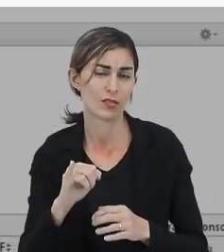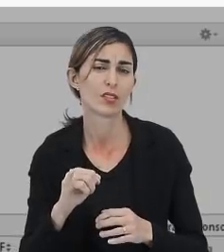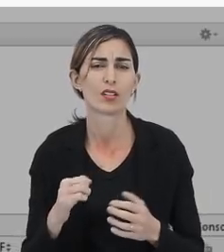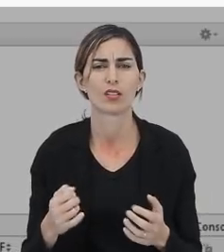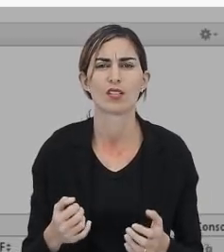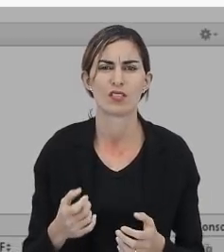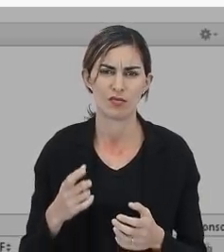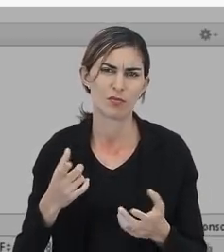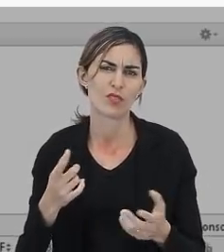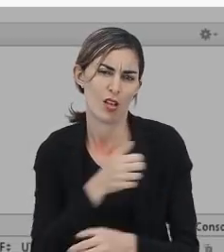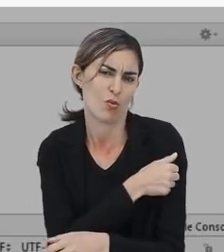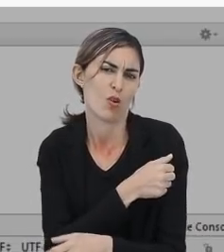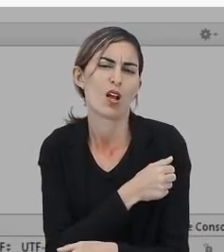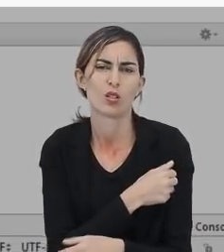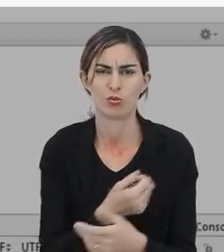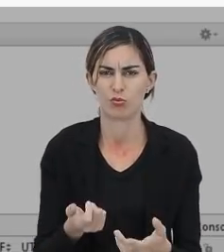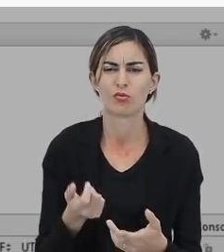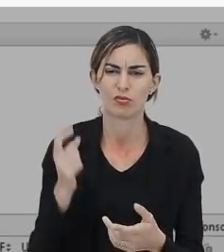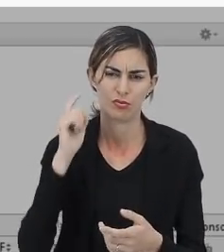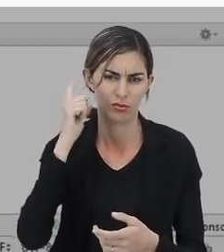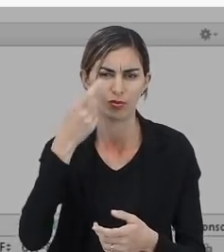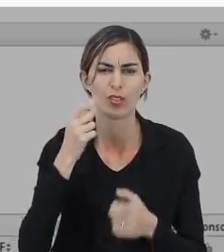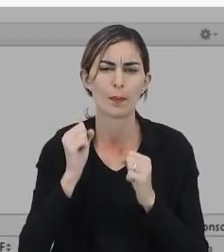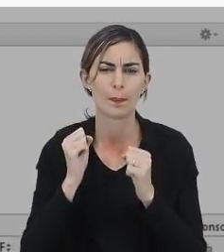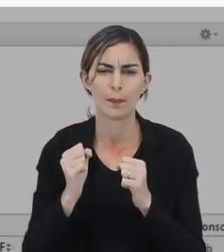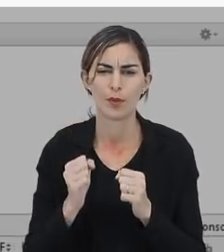caso de uma dúvida maior,